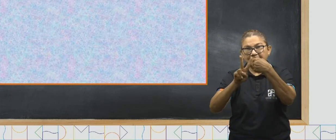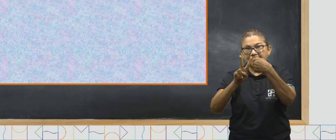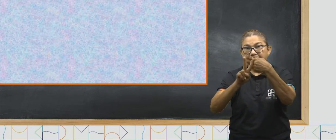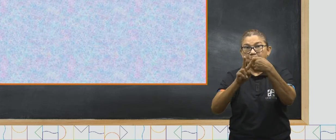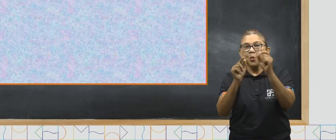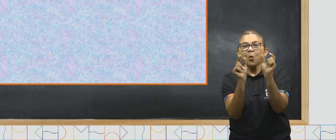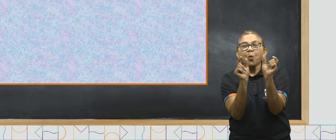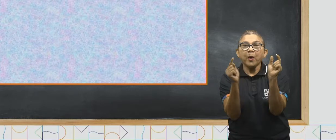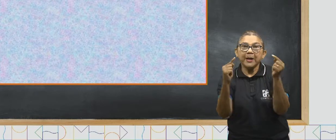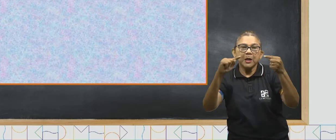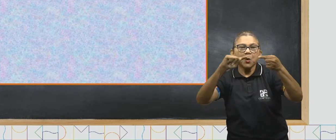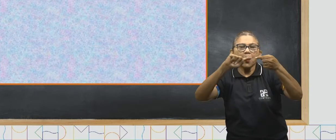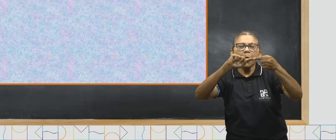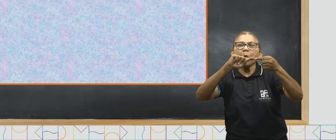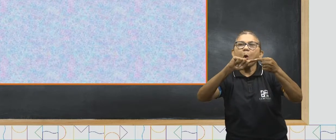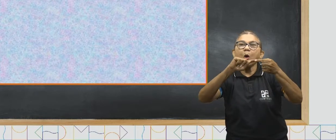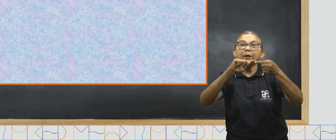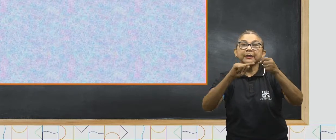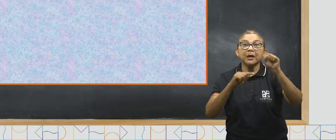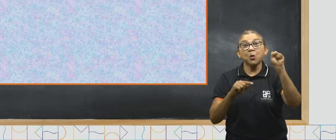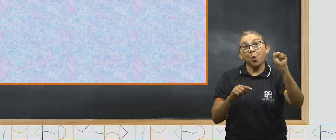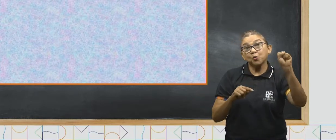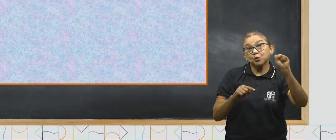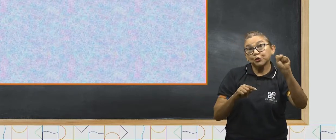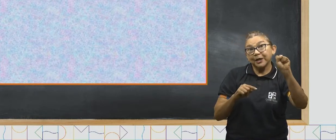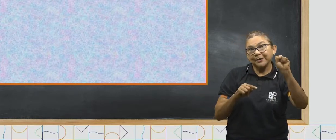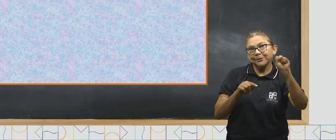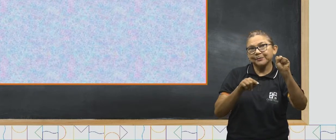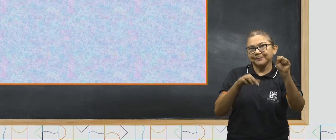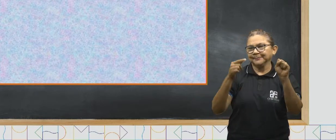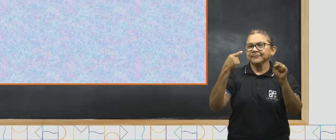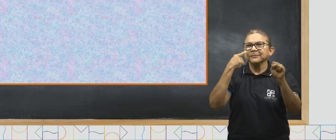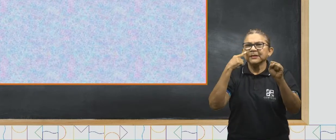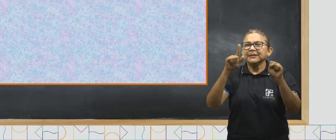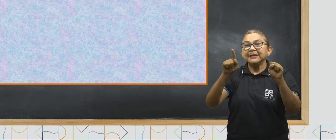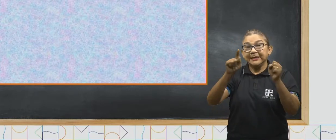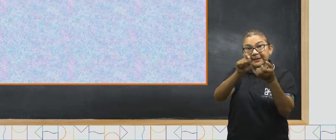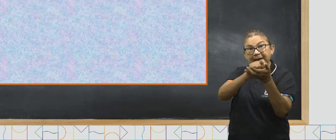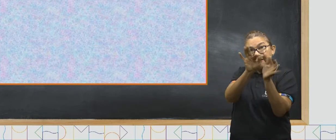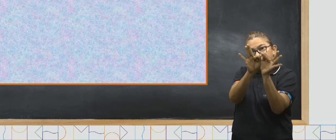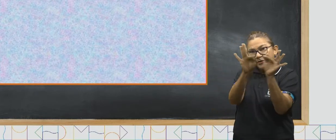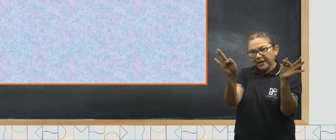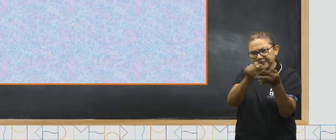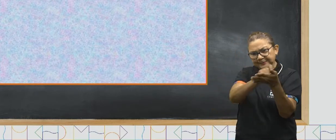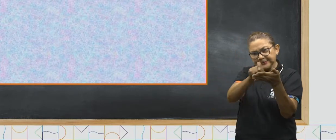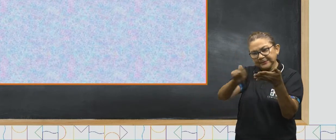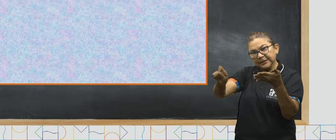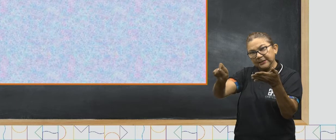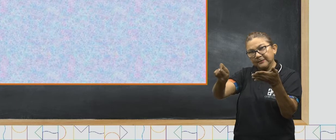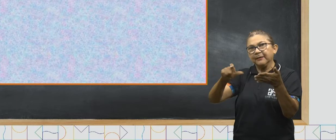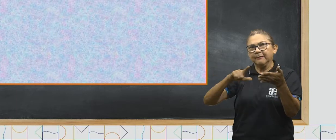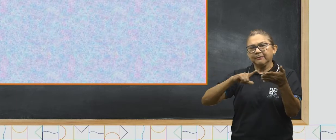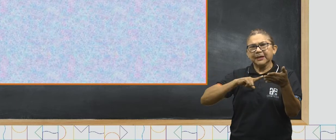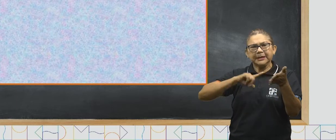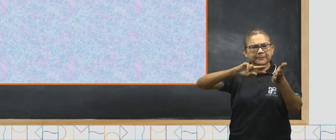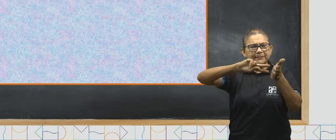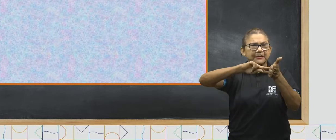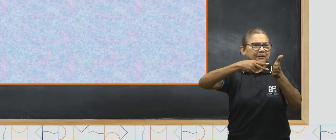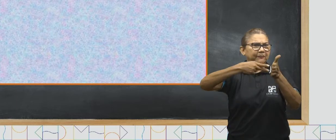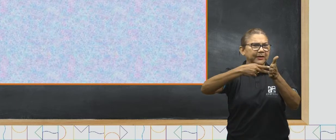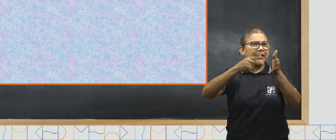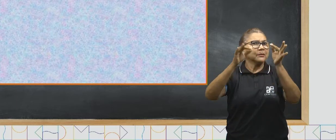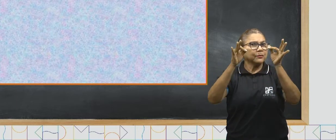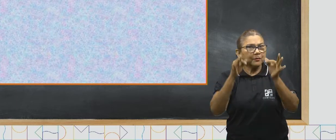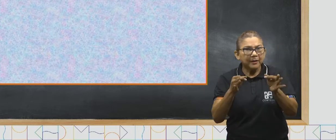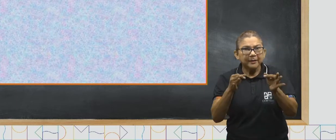com o sujeito, para que a frase falada ou escrita tenha um sentido correto. A forma